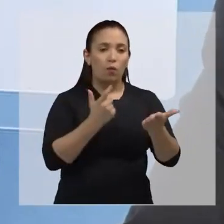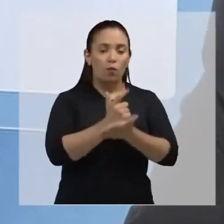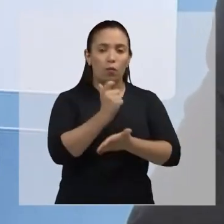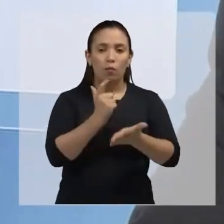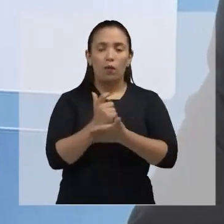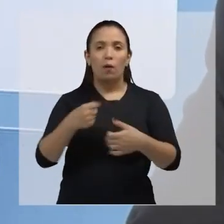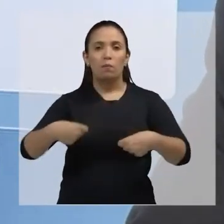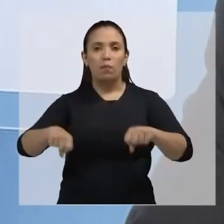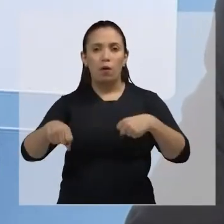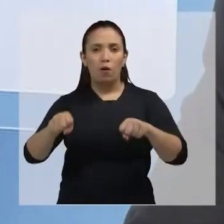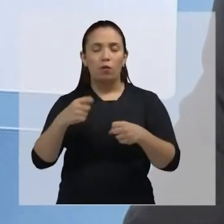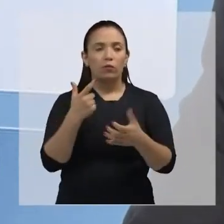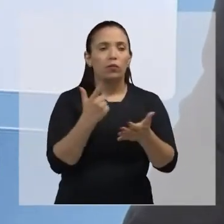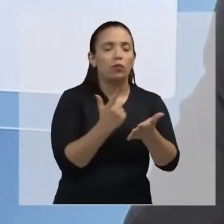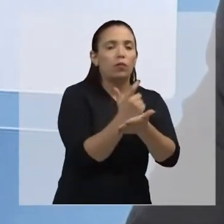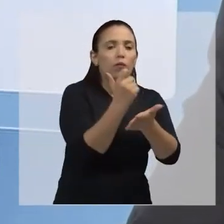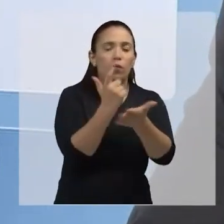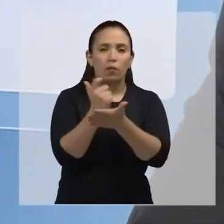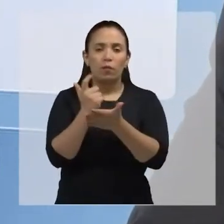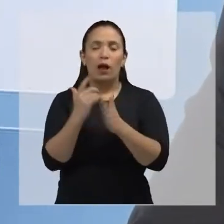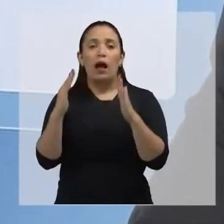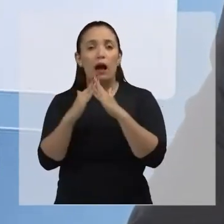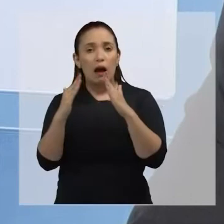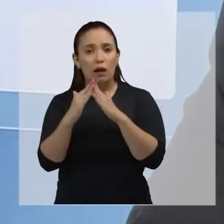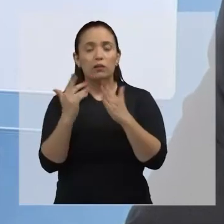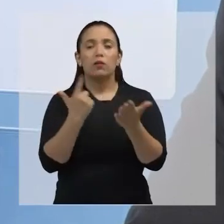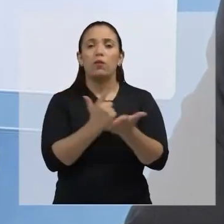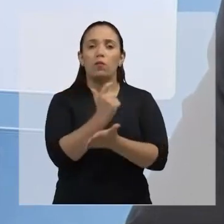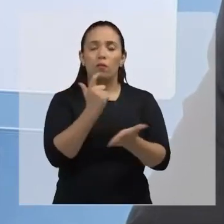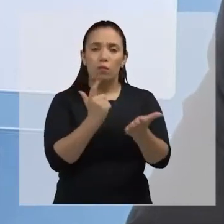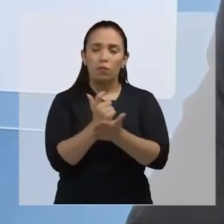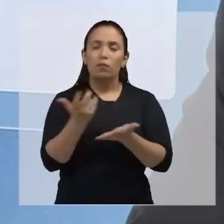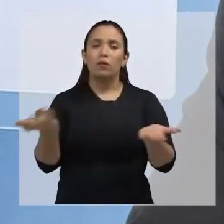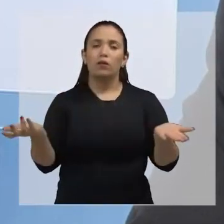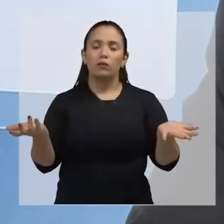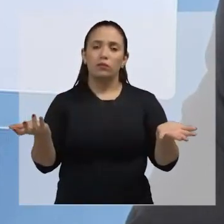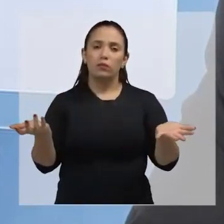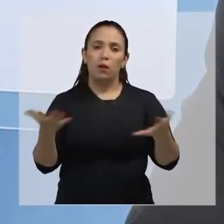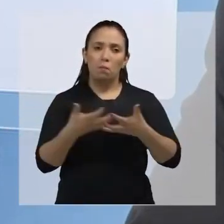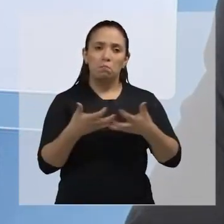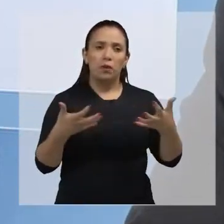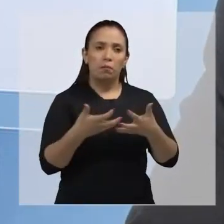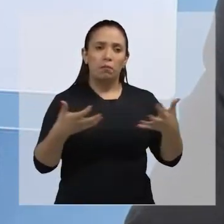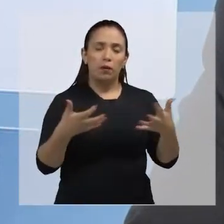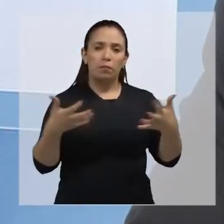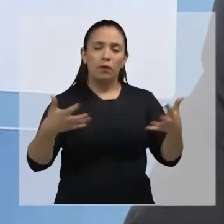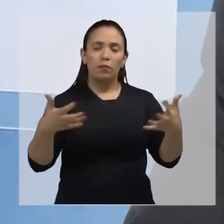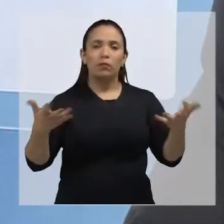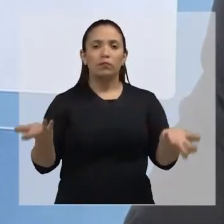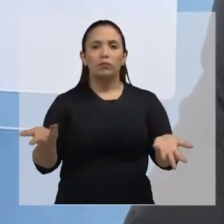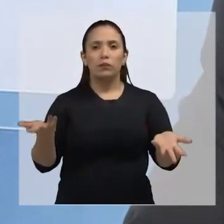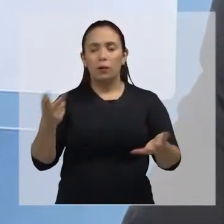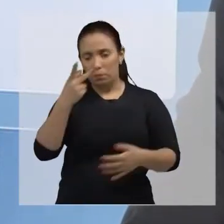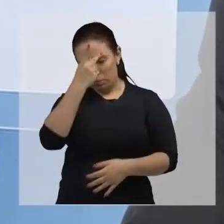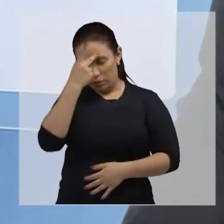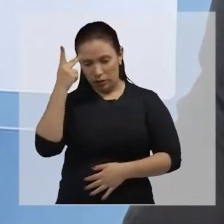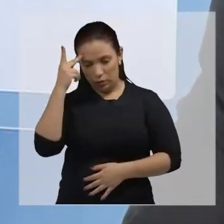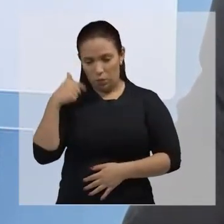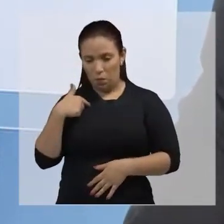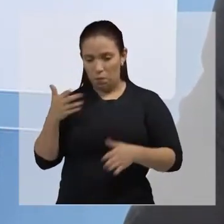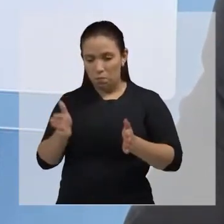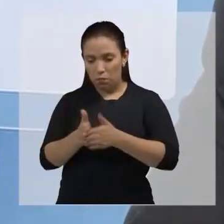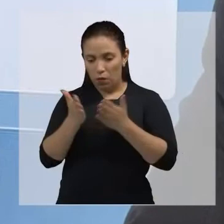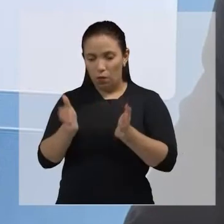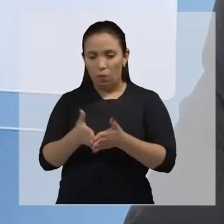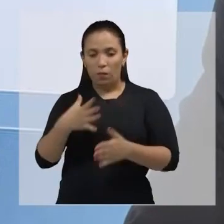não tinha moto, comprar moto, que não tinha casa, comprar casa. Universidade. Filho de pessoas pobres